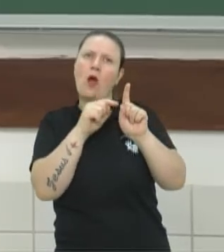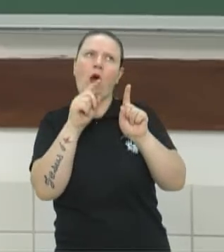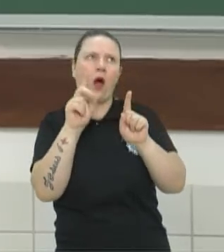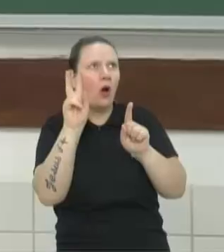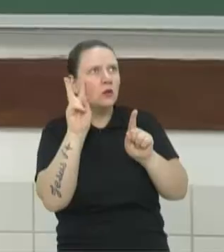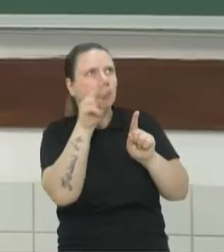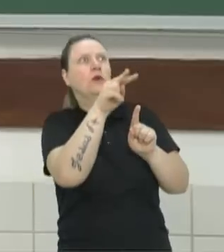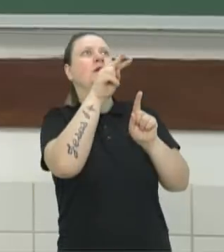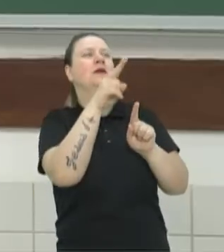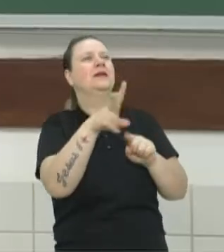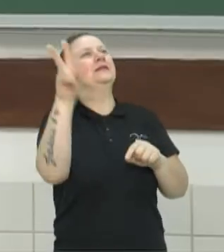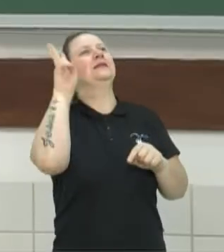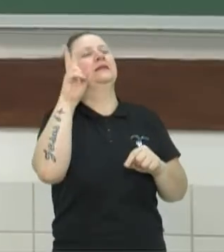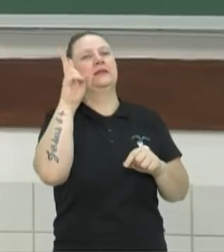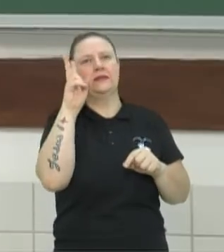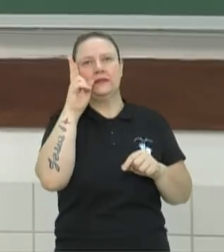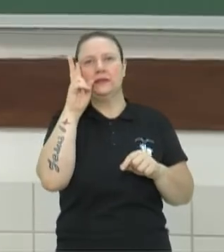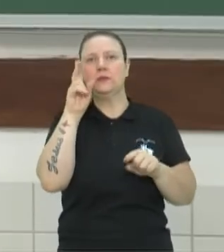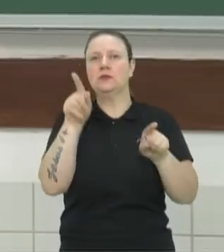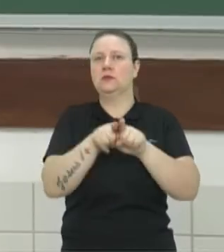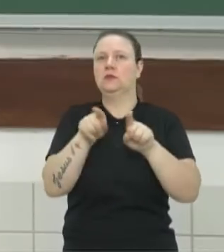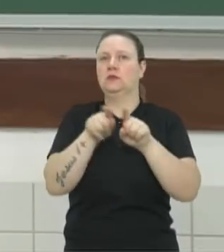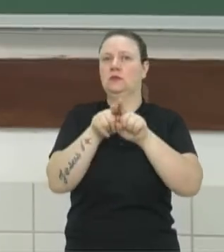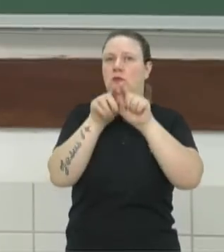aquela empresa. O slogan é